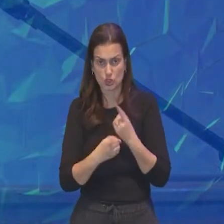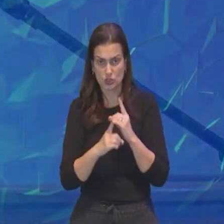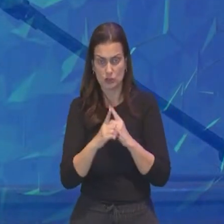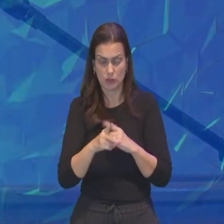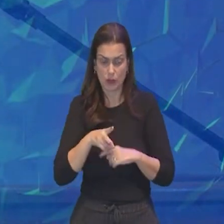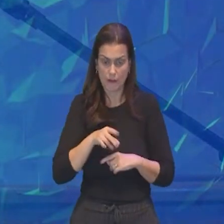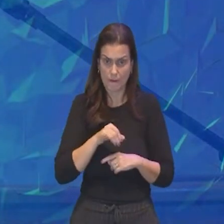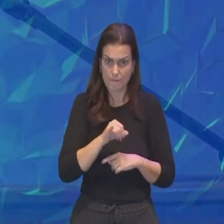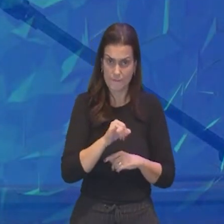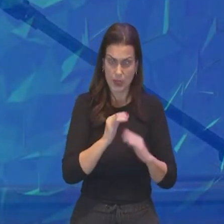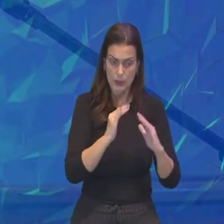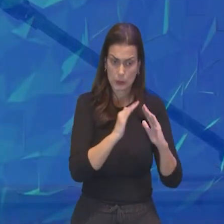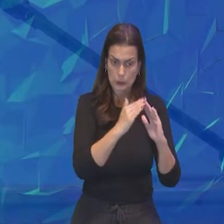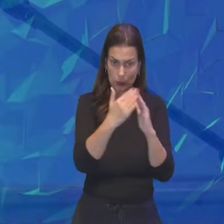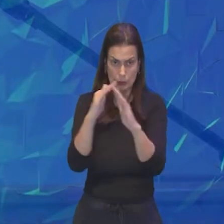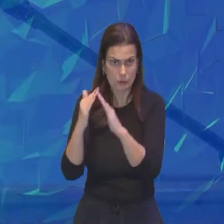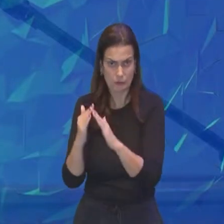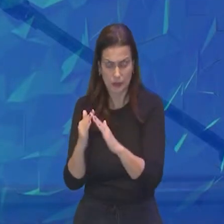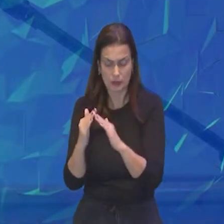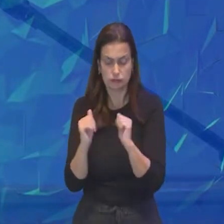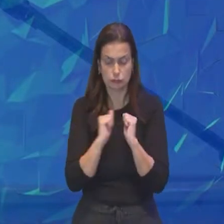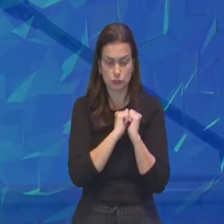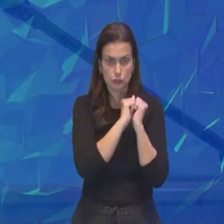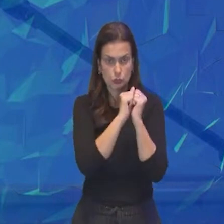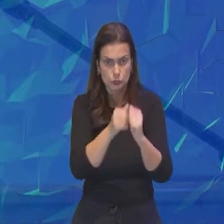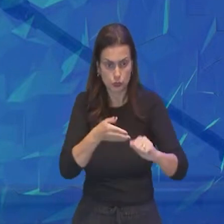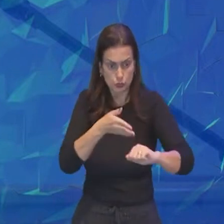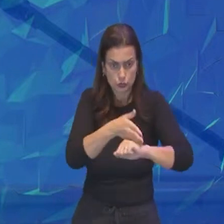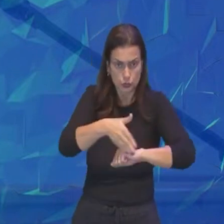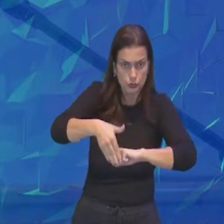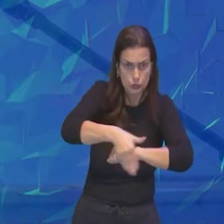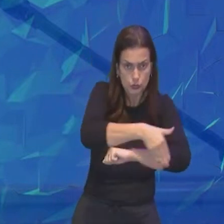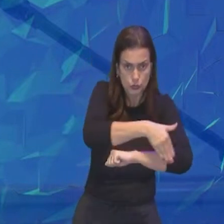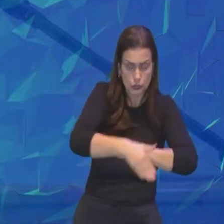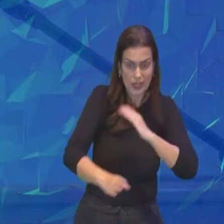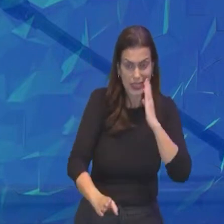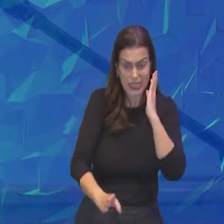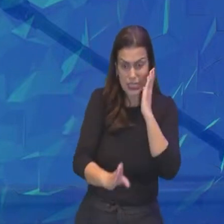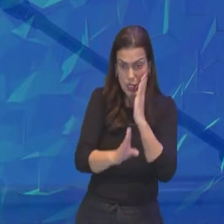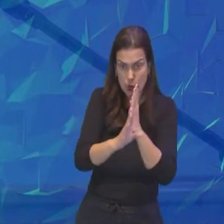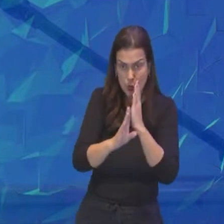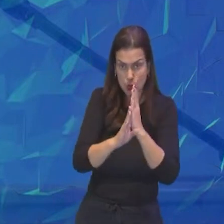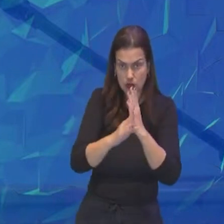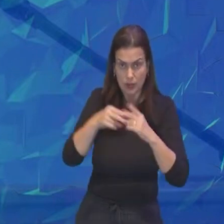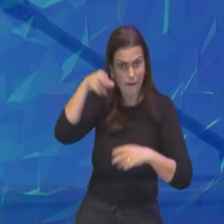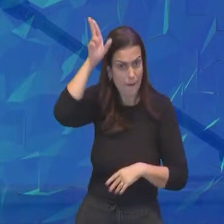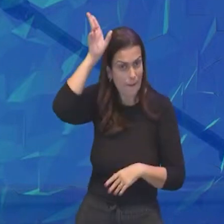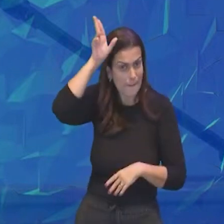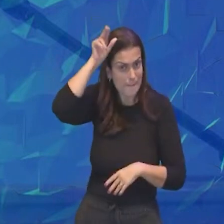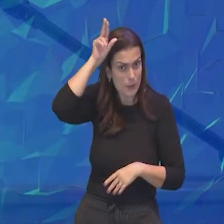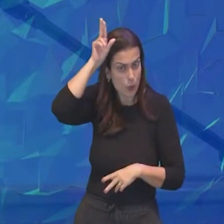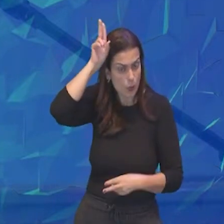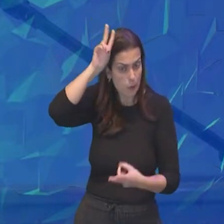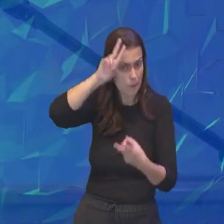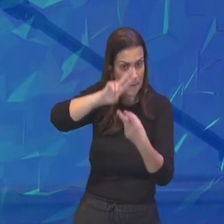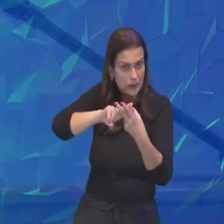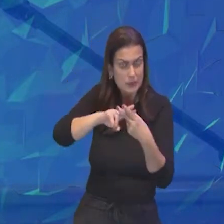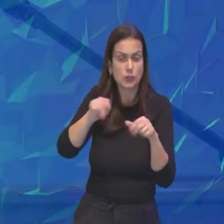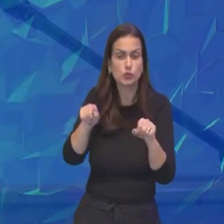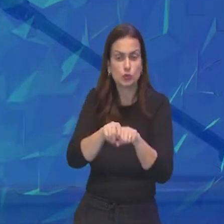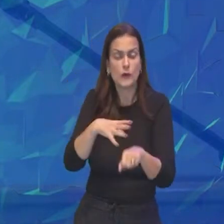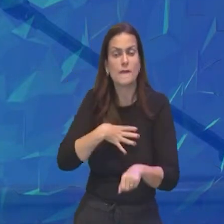ide à aldeia que aí está diante de vós, e logo achareis presa uma jumenta e com ela um